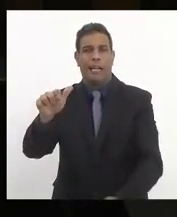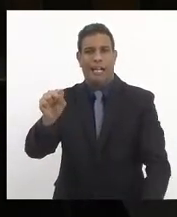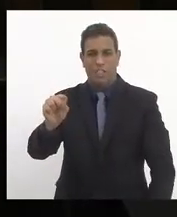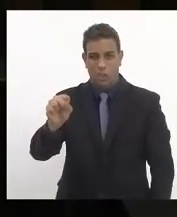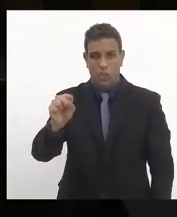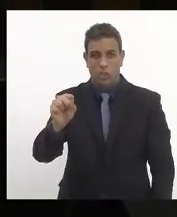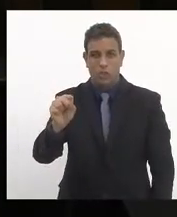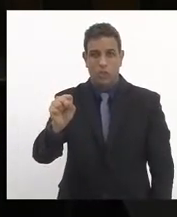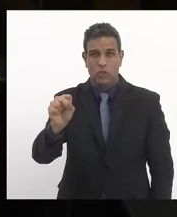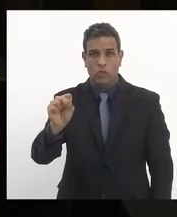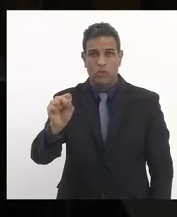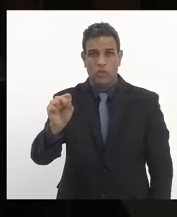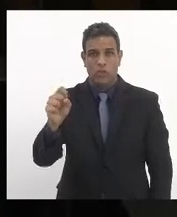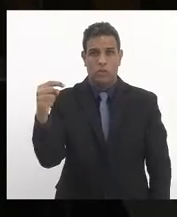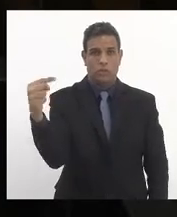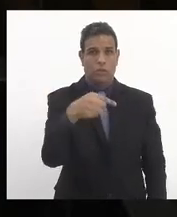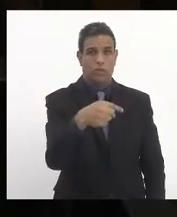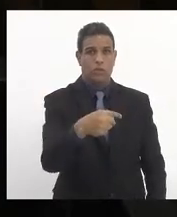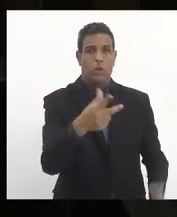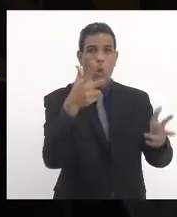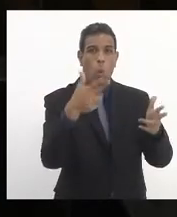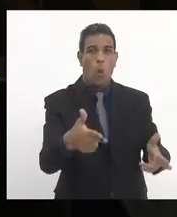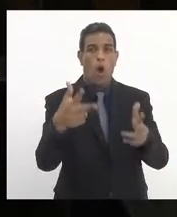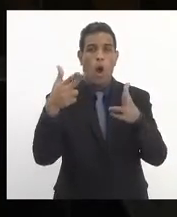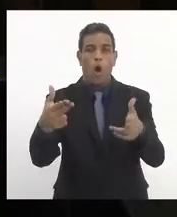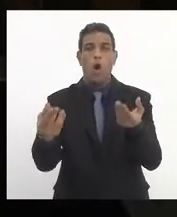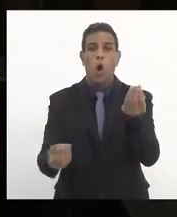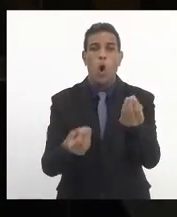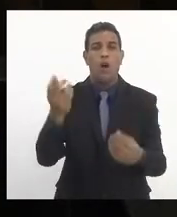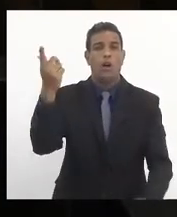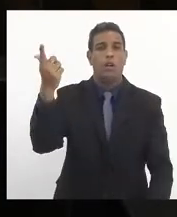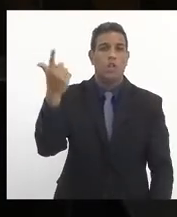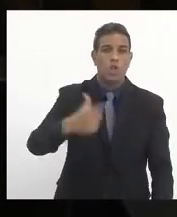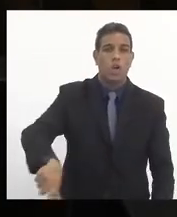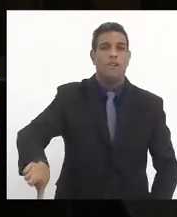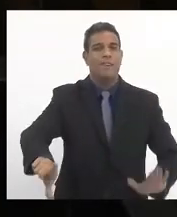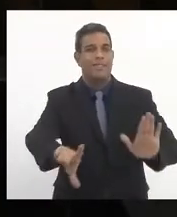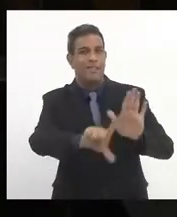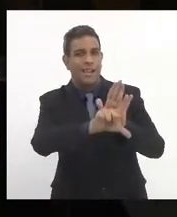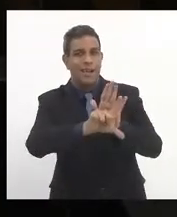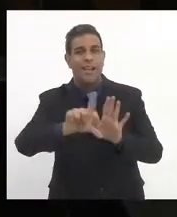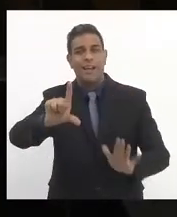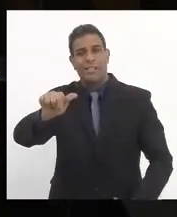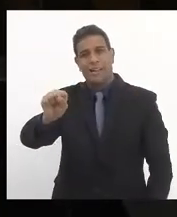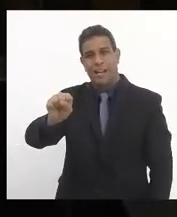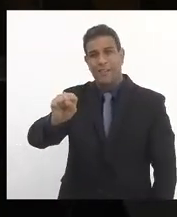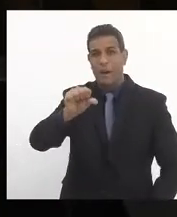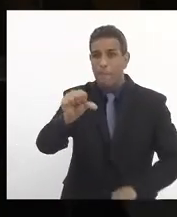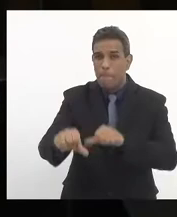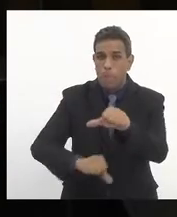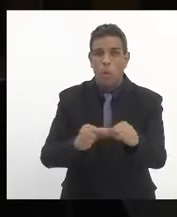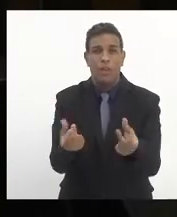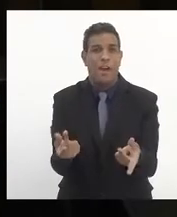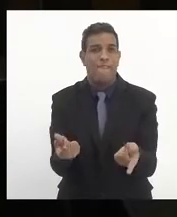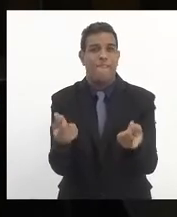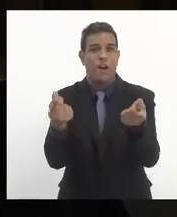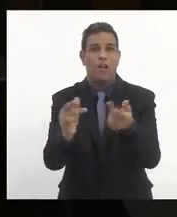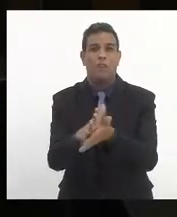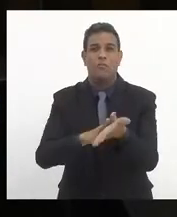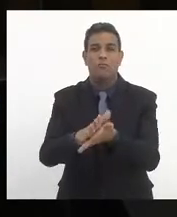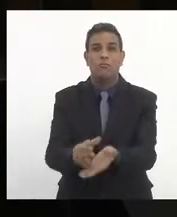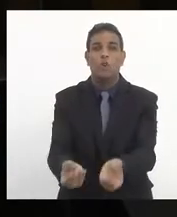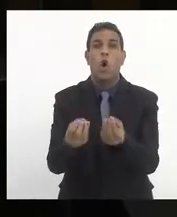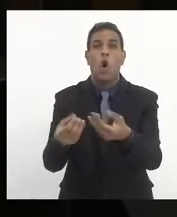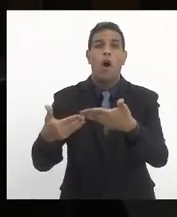com o preço que ele está? Aí fala, nova lei do gás, não mexeu nada no preço. Como é que o